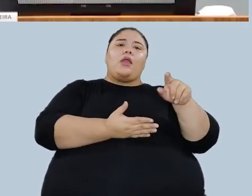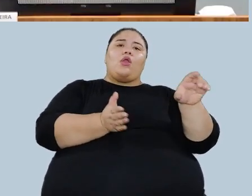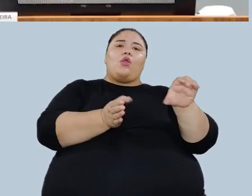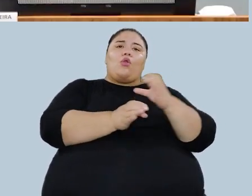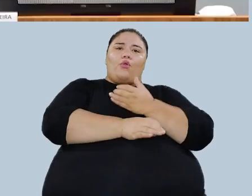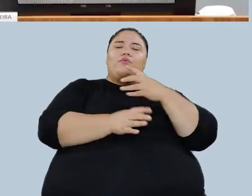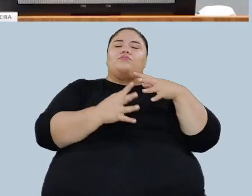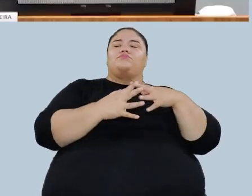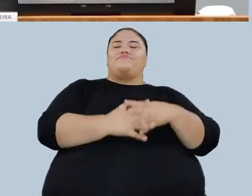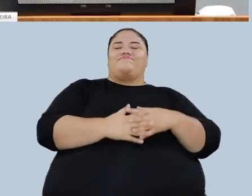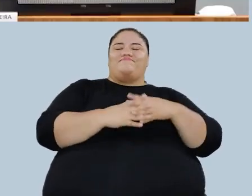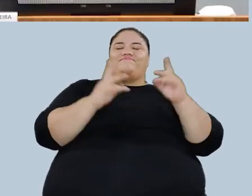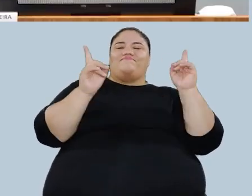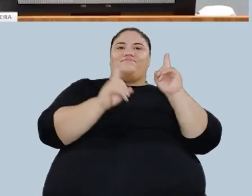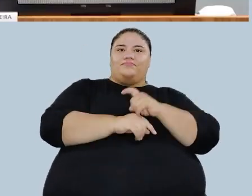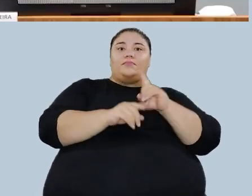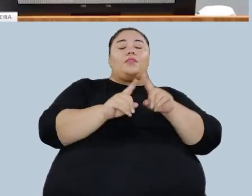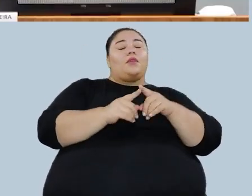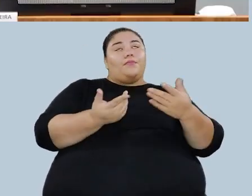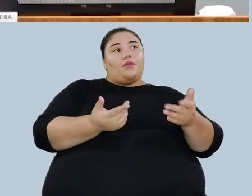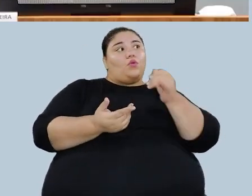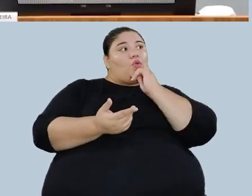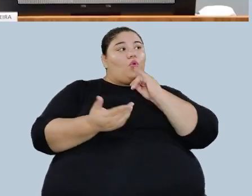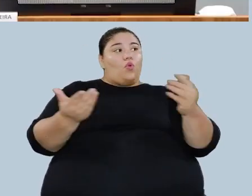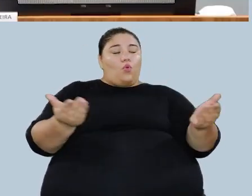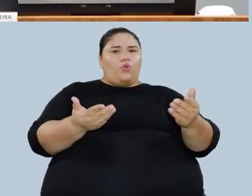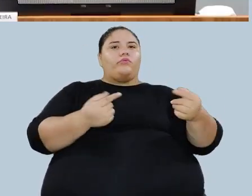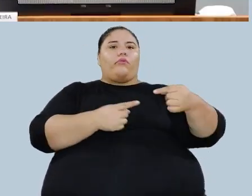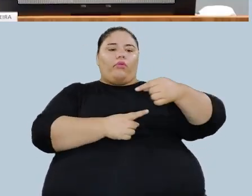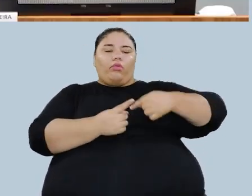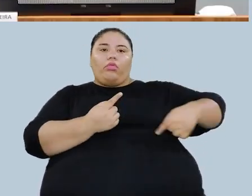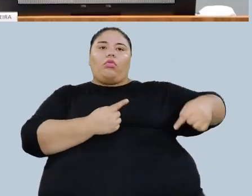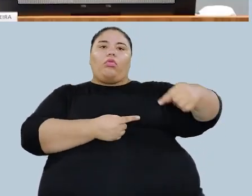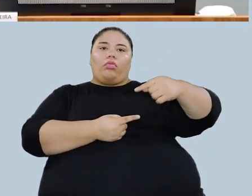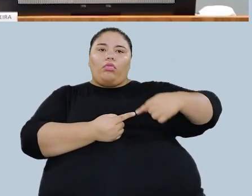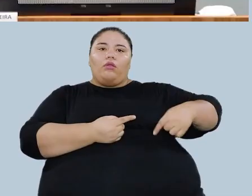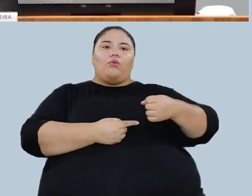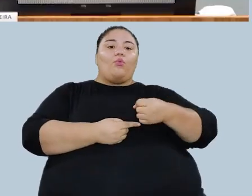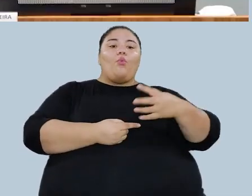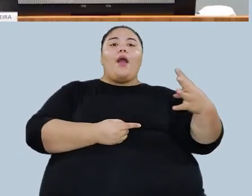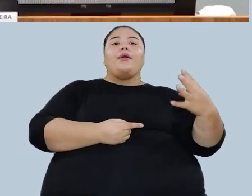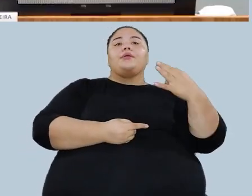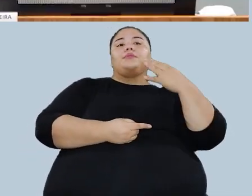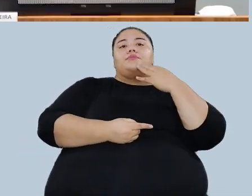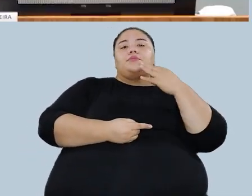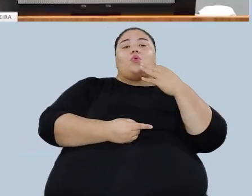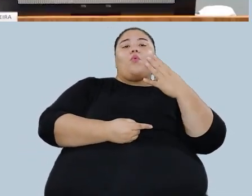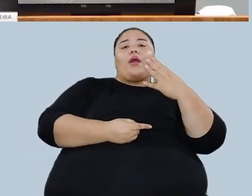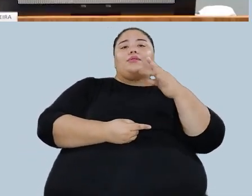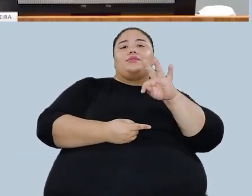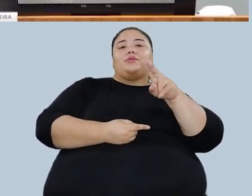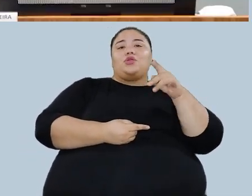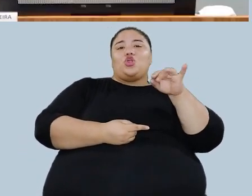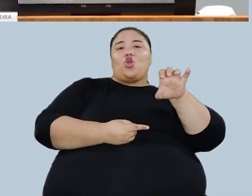muito complexo. Hoje, né, é impressionante, giram por esse segmento aí 4 trilhões, em torno de